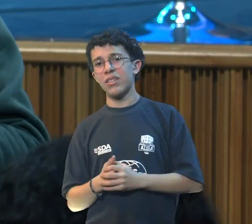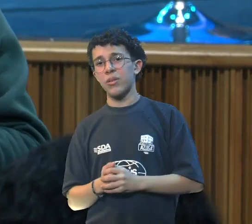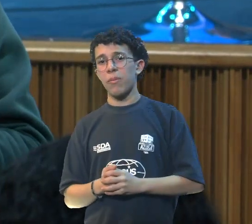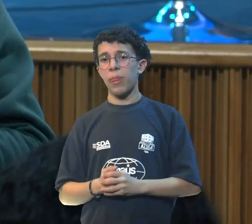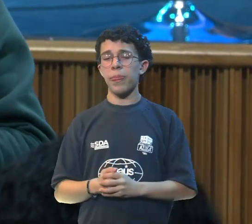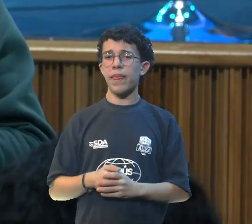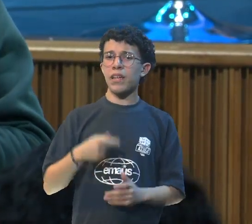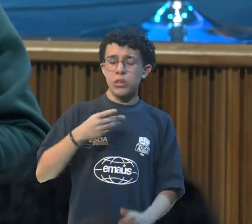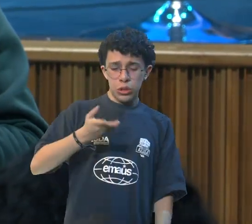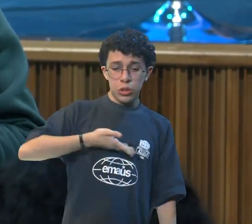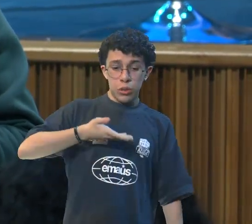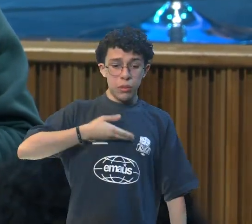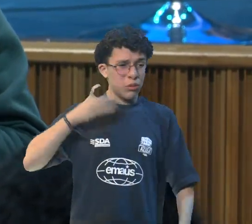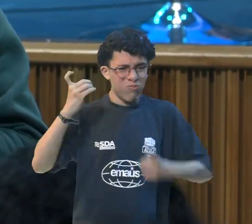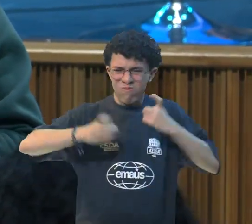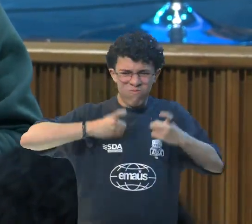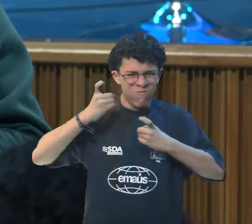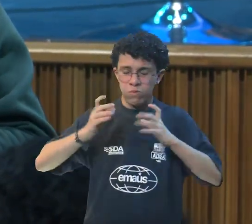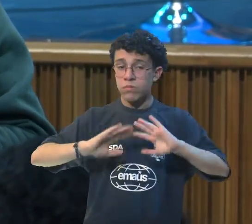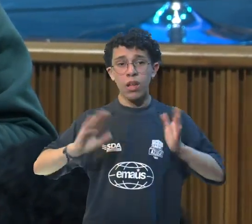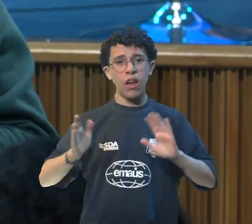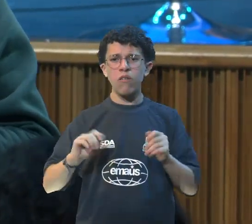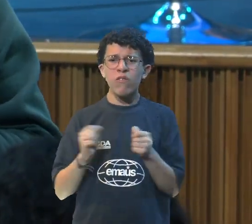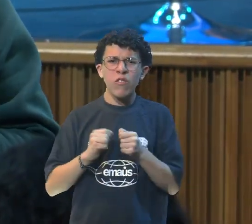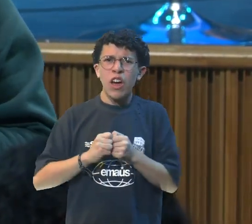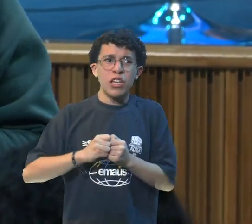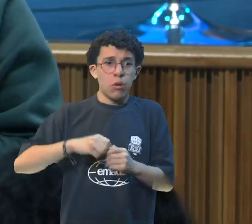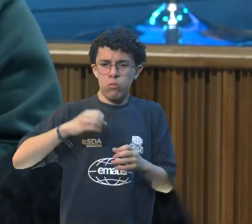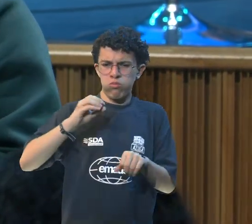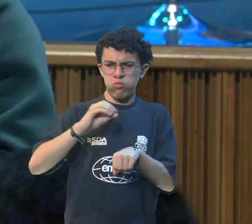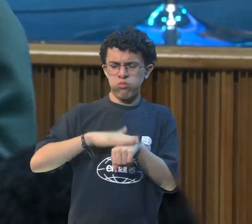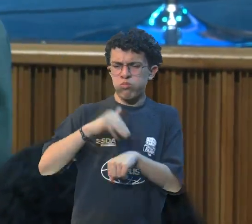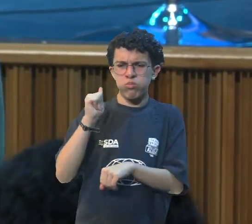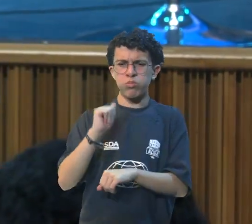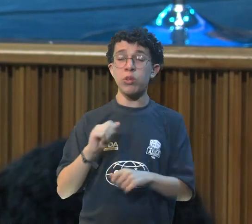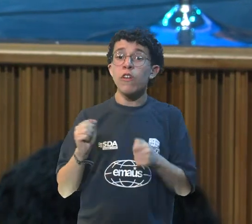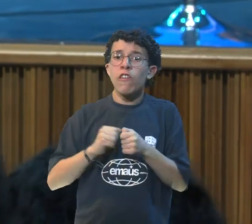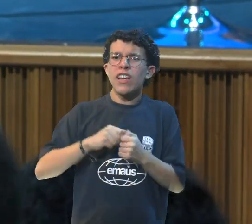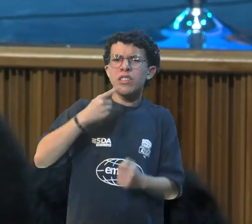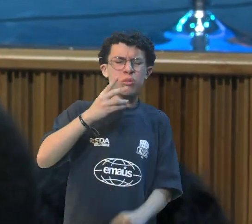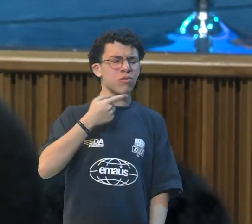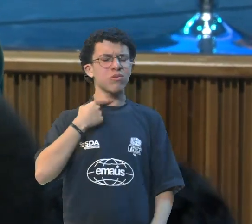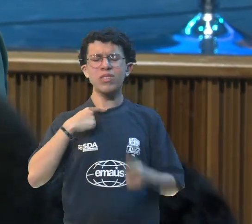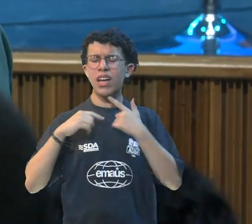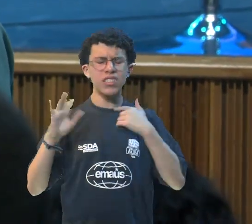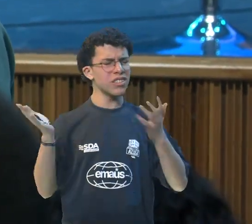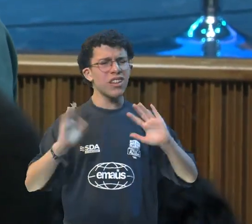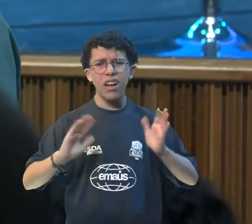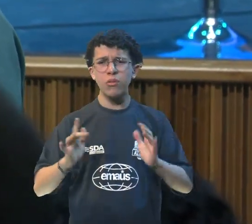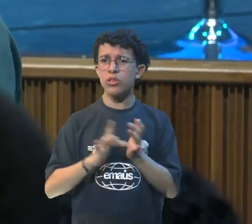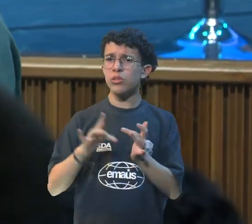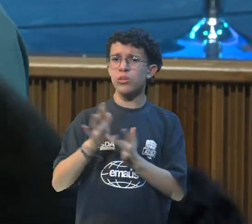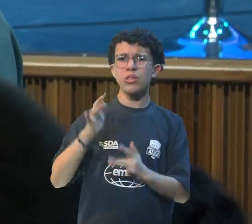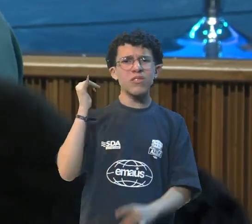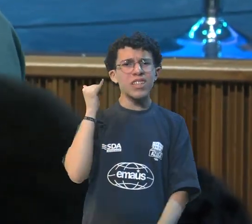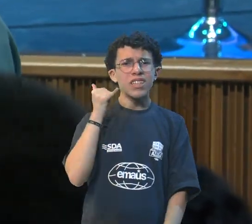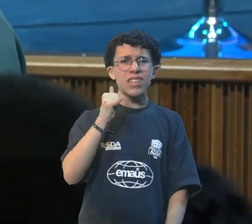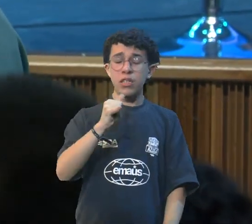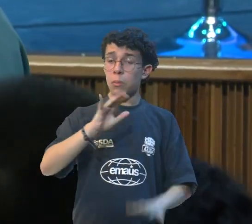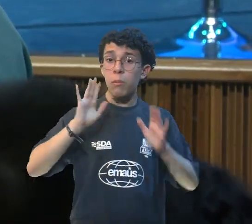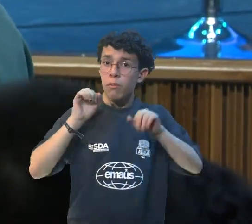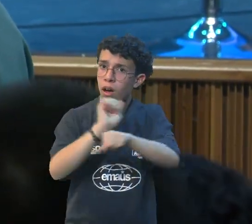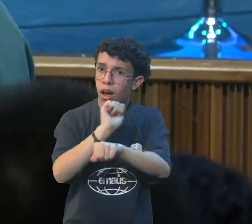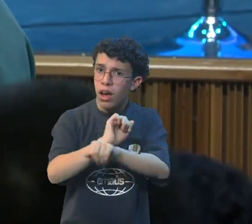Os seus amigos vão falar isso para você: faça mais, faça o que você quiser. Jesus está falando: não, para, não vai dar